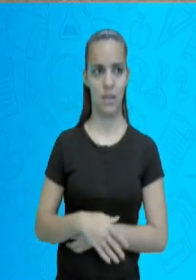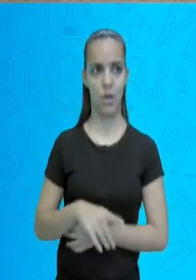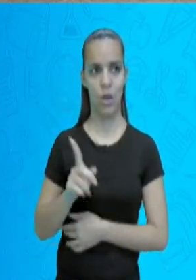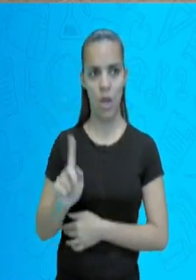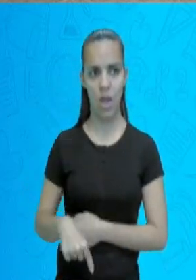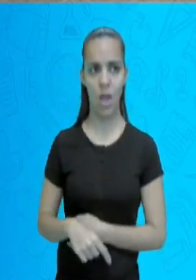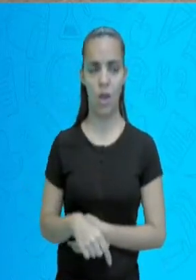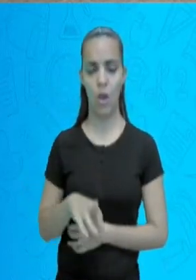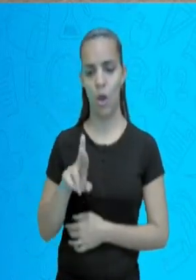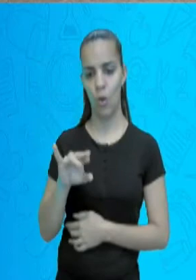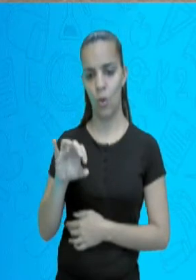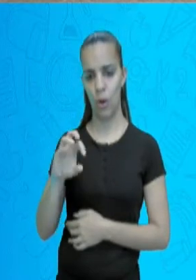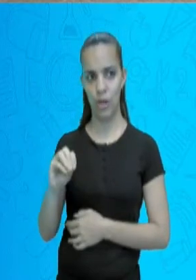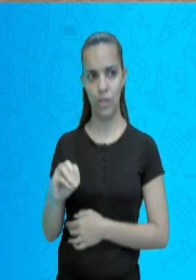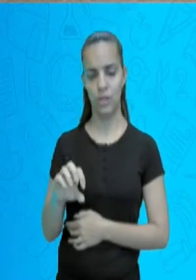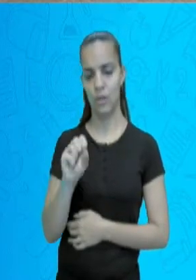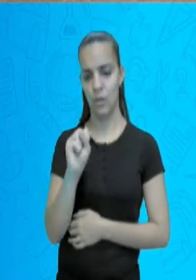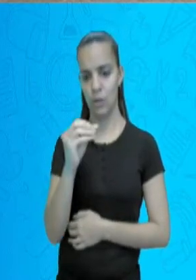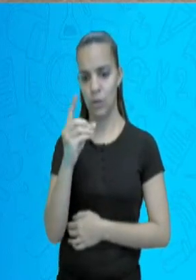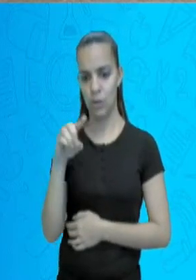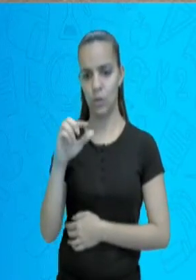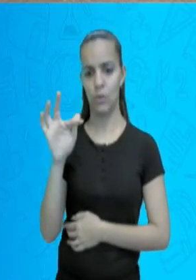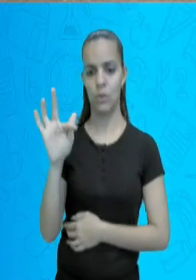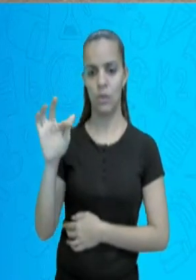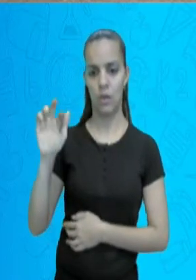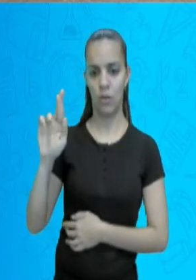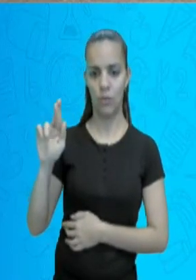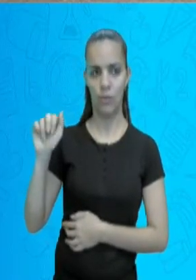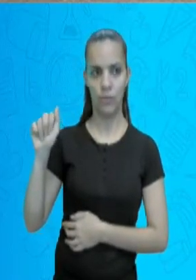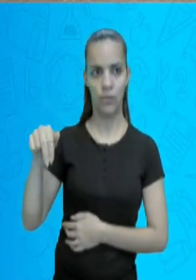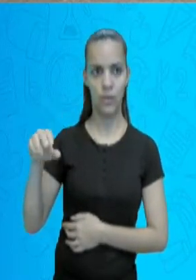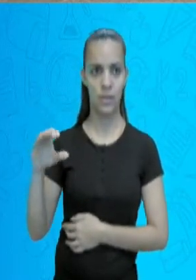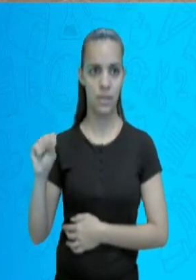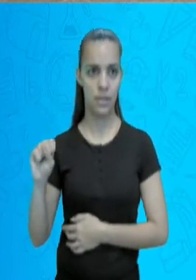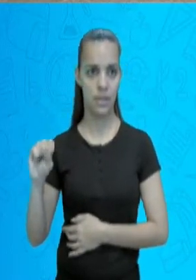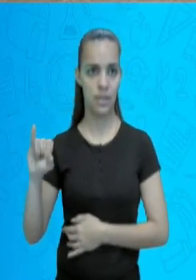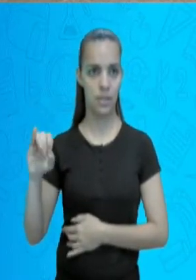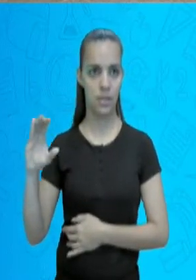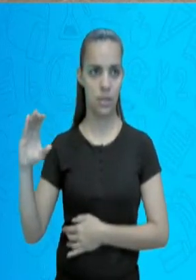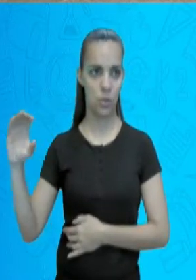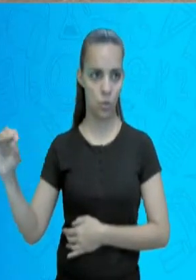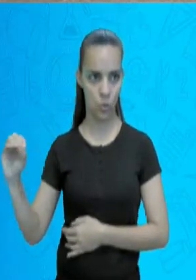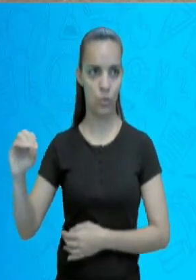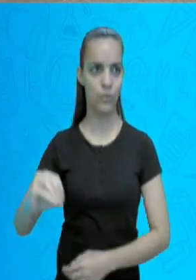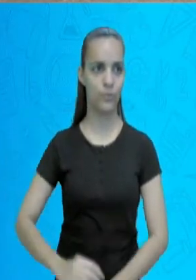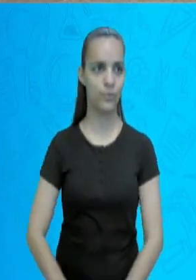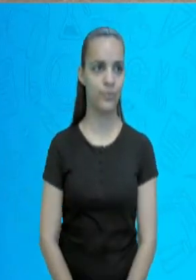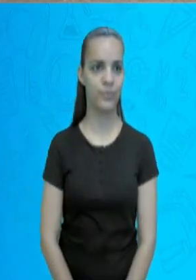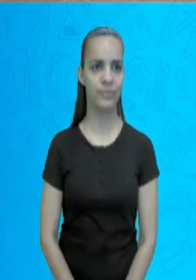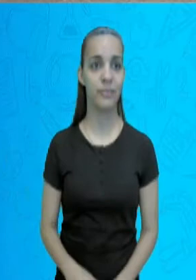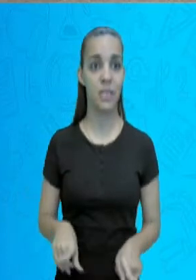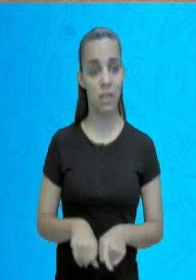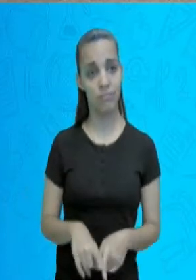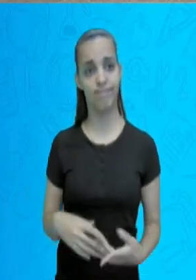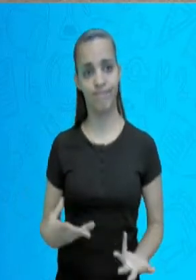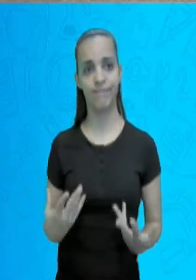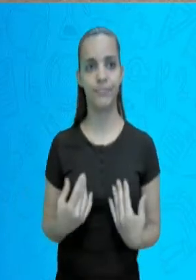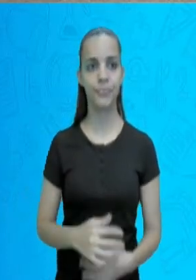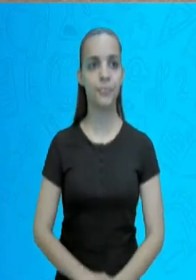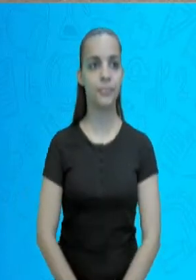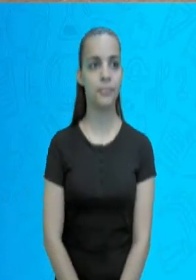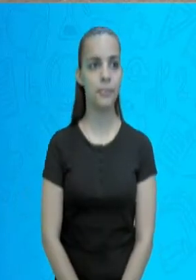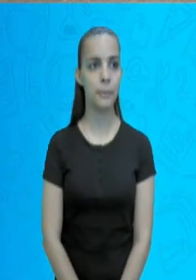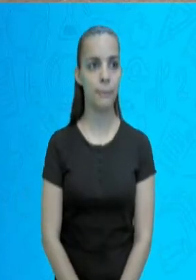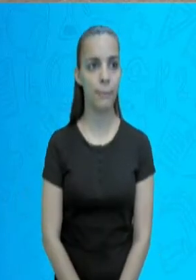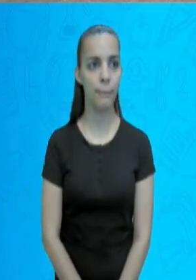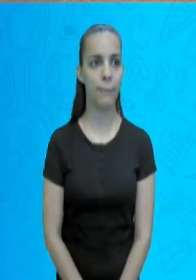é o Rio São Francisco. Entenderam? Então, isso acontece também na Europa. O